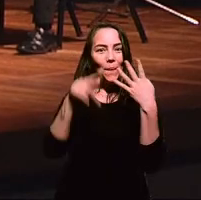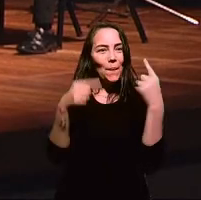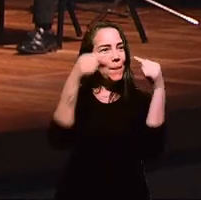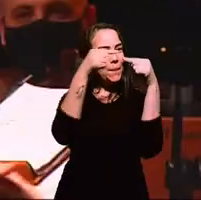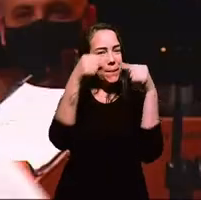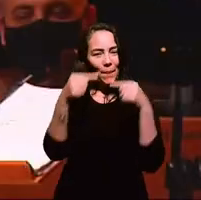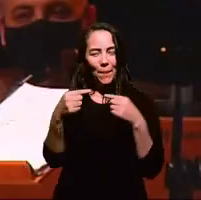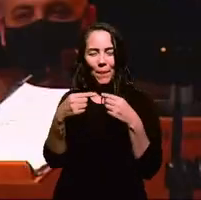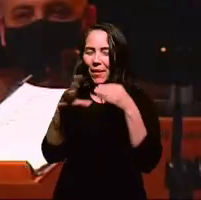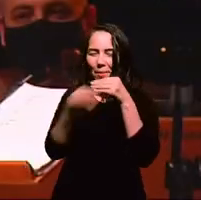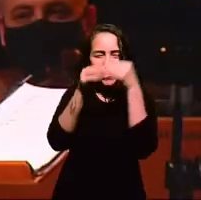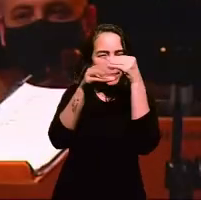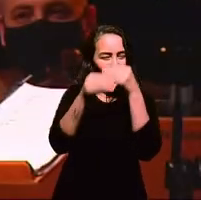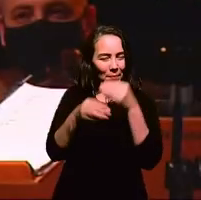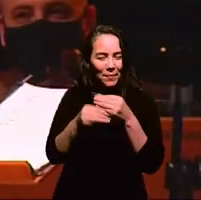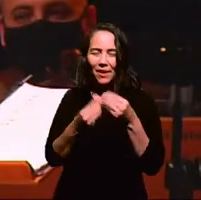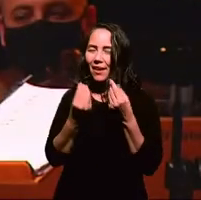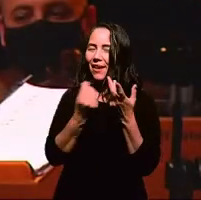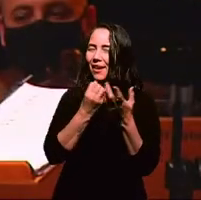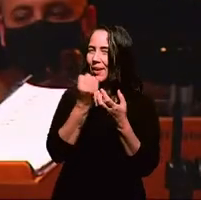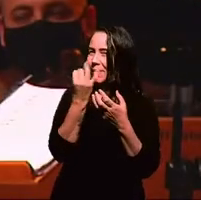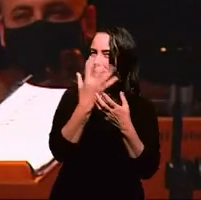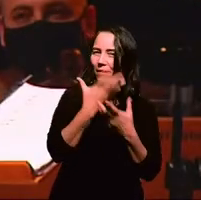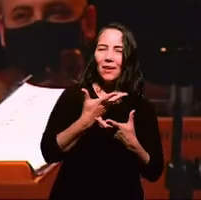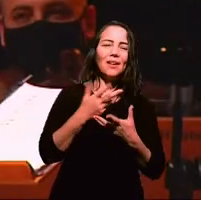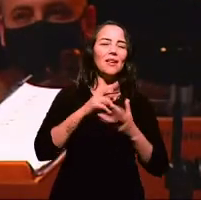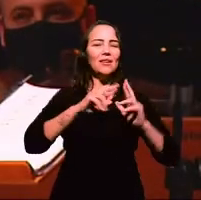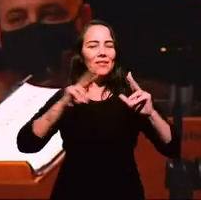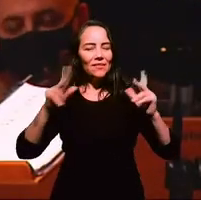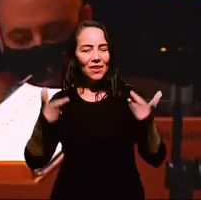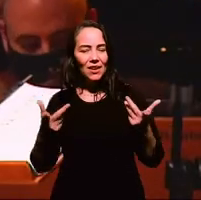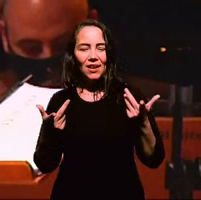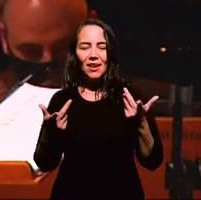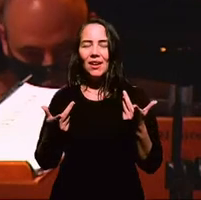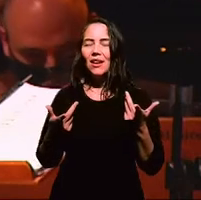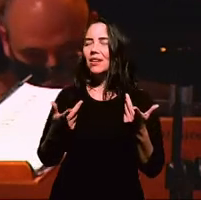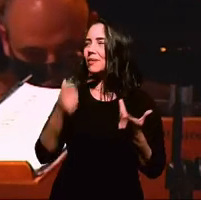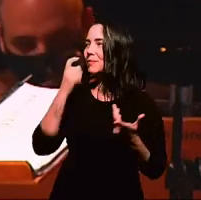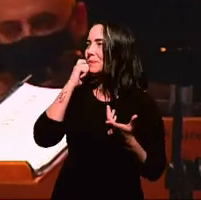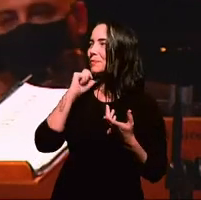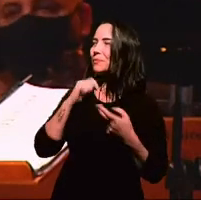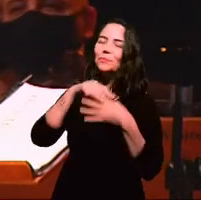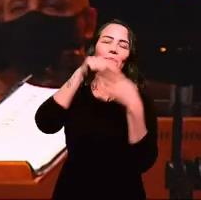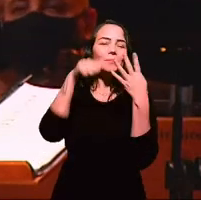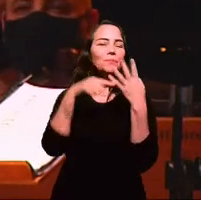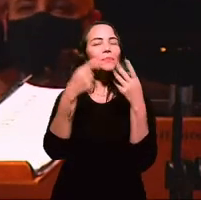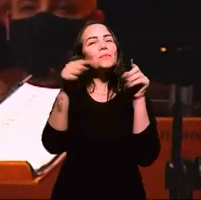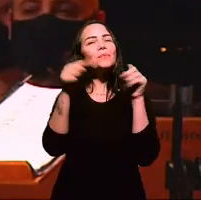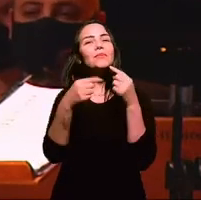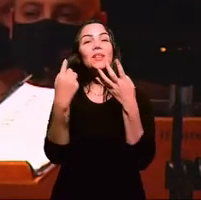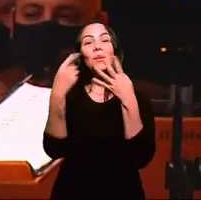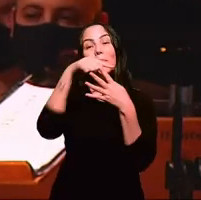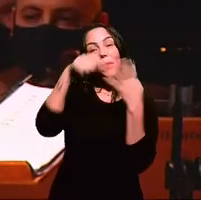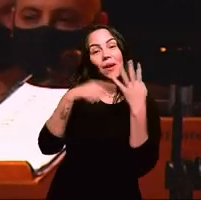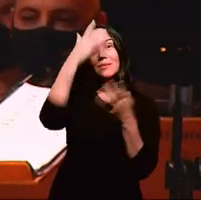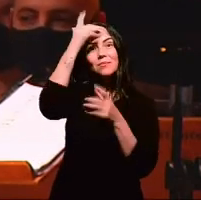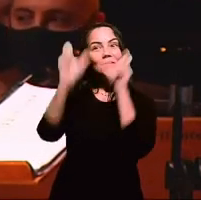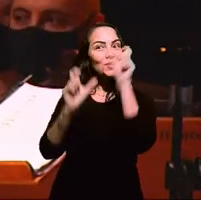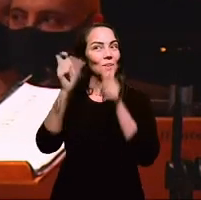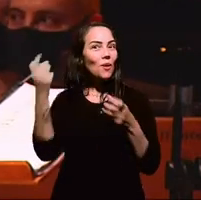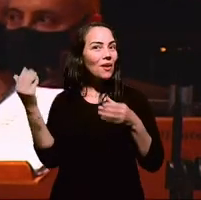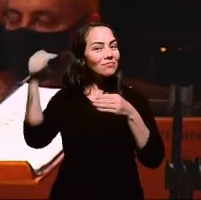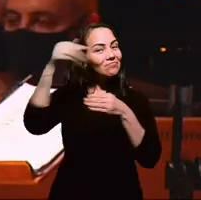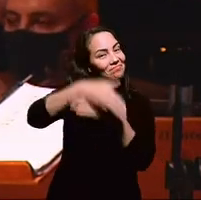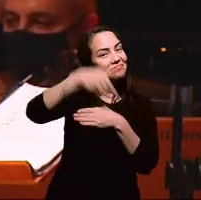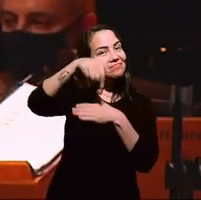para vocês, quer dizer, o mesmo compositor, quatro músicas, com quatro pessoas aqui